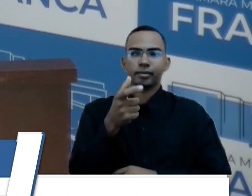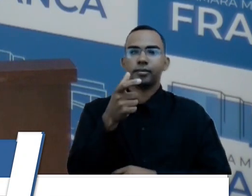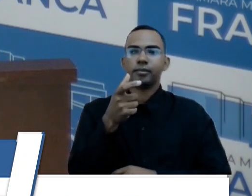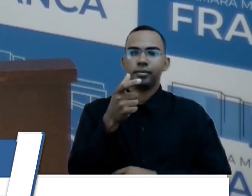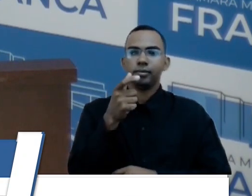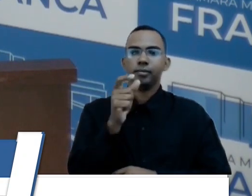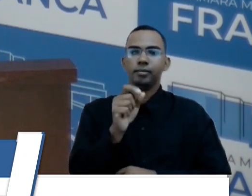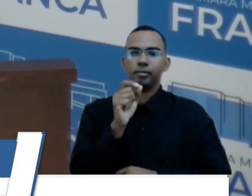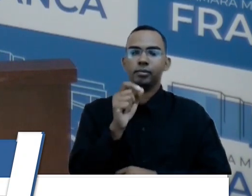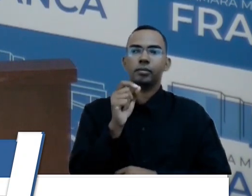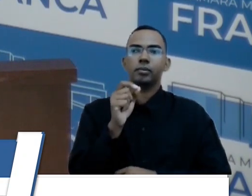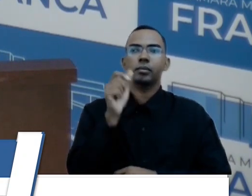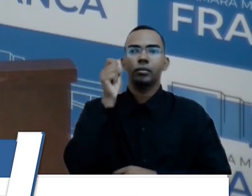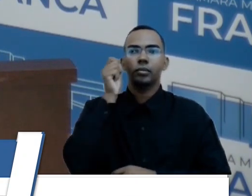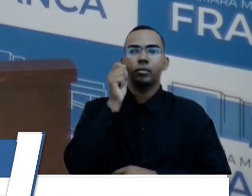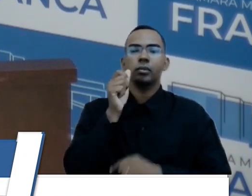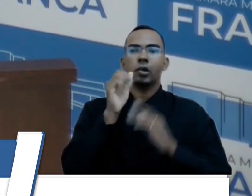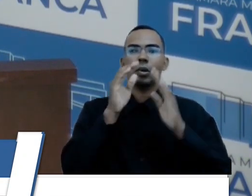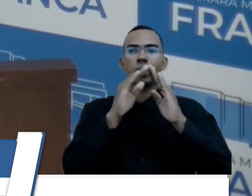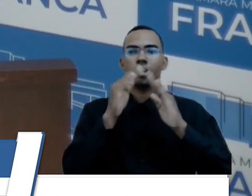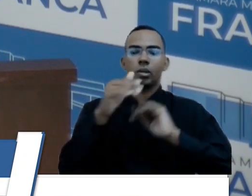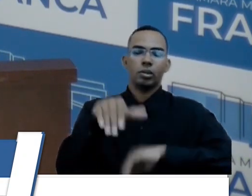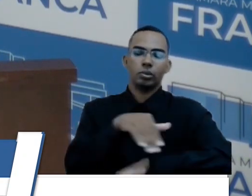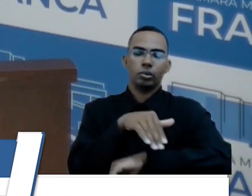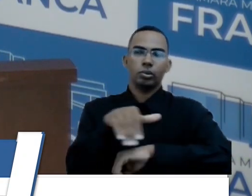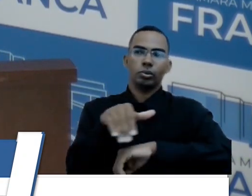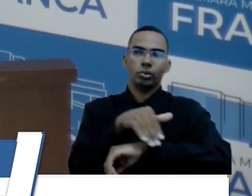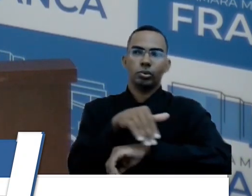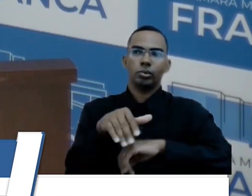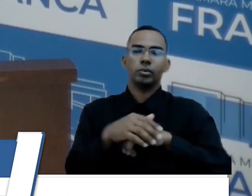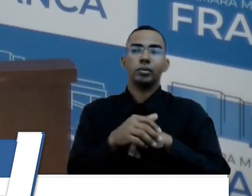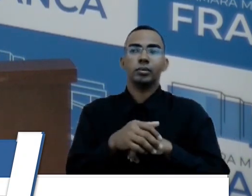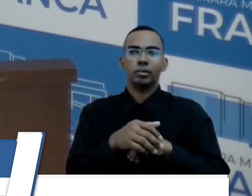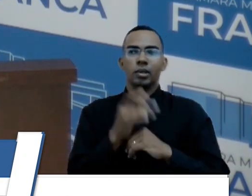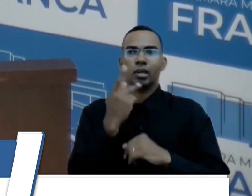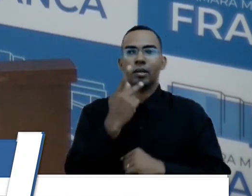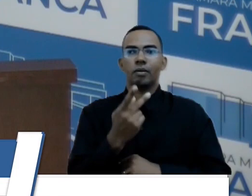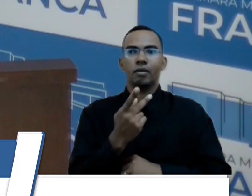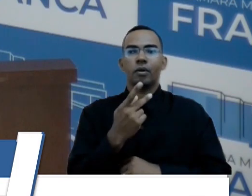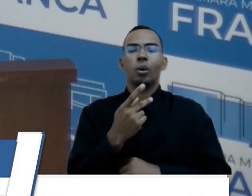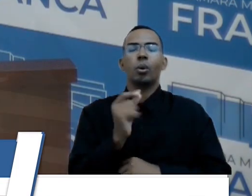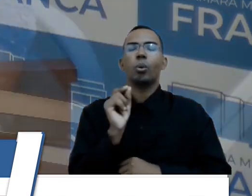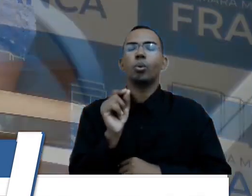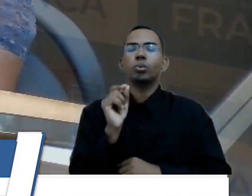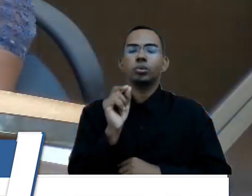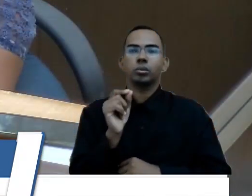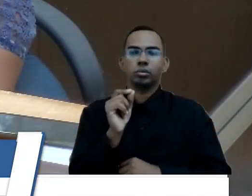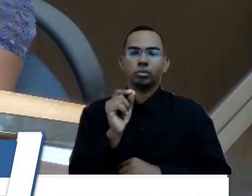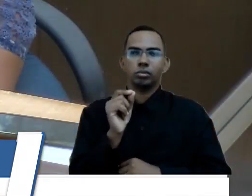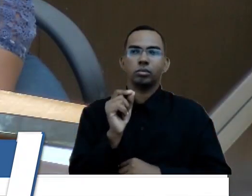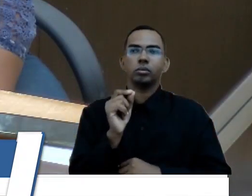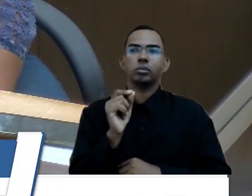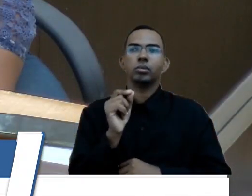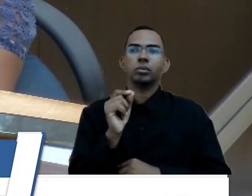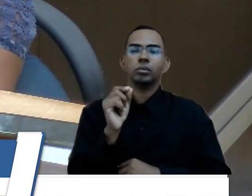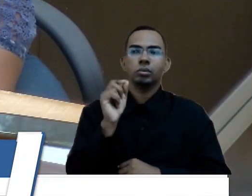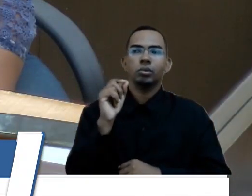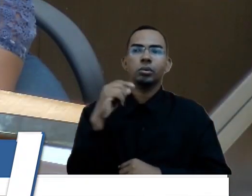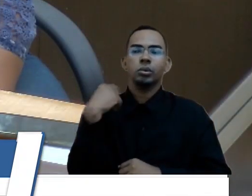de uma moradora de rua, né? E ela falou o seguinte, que todos nós